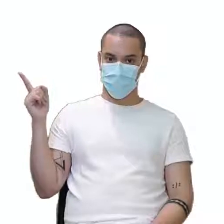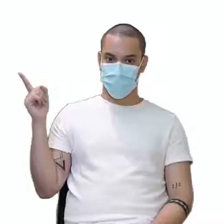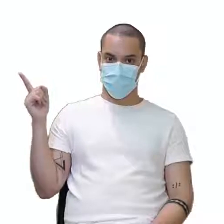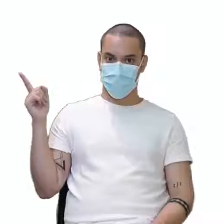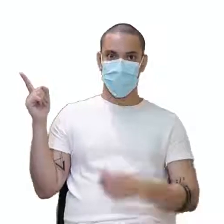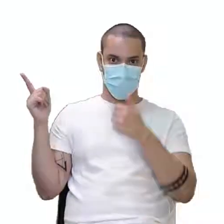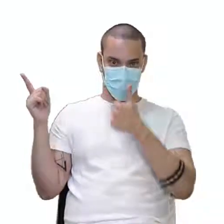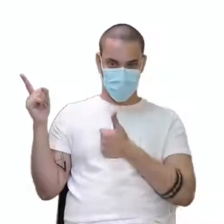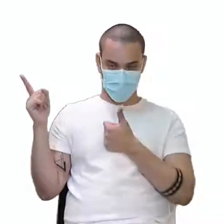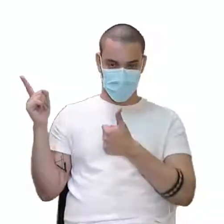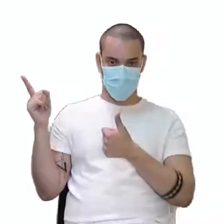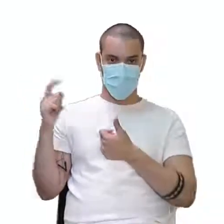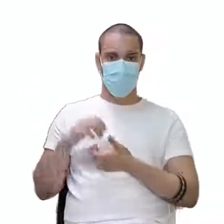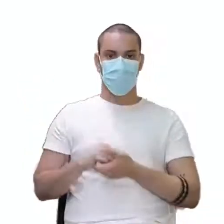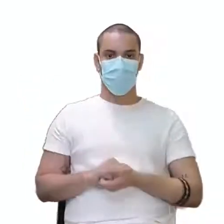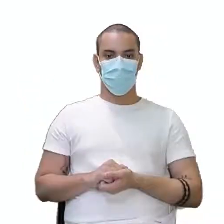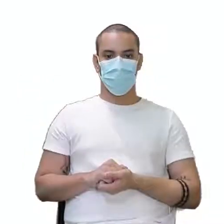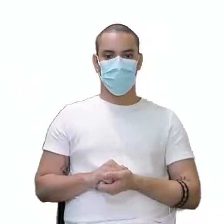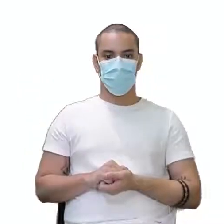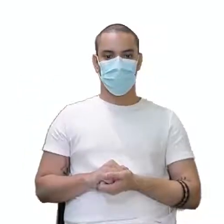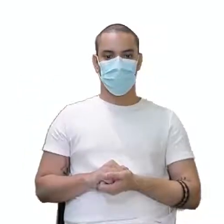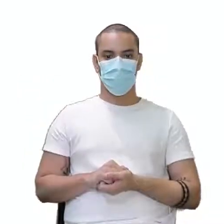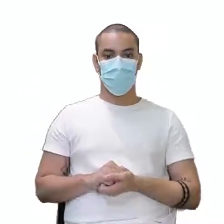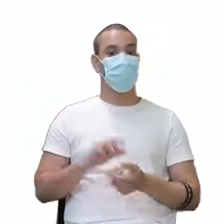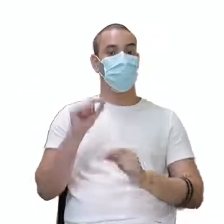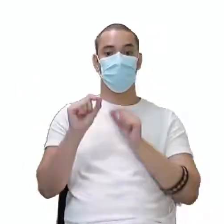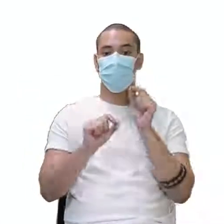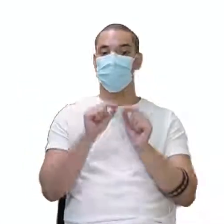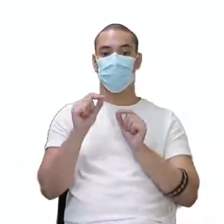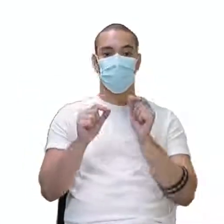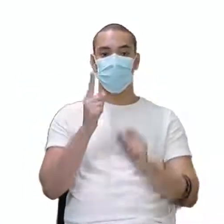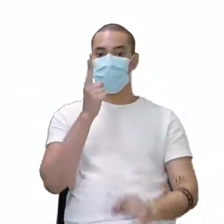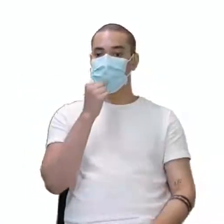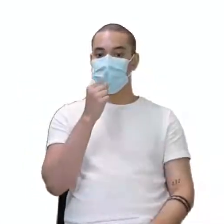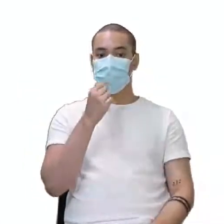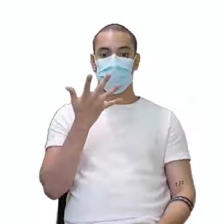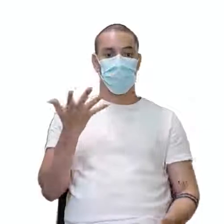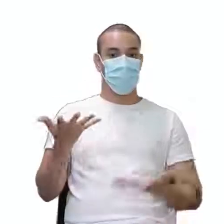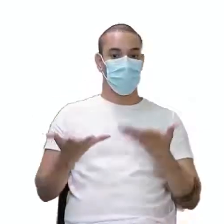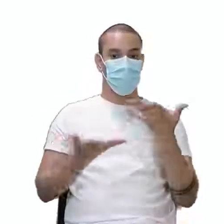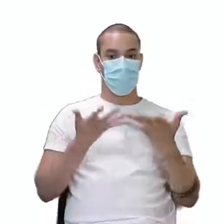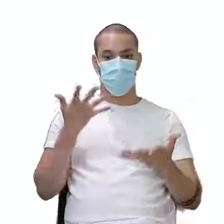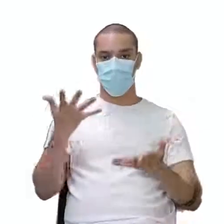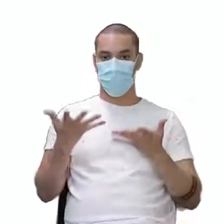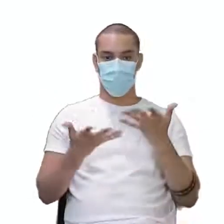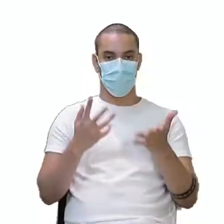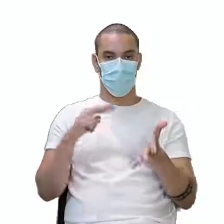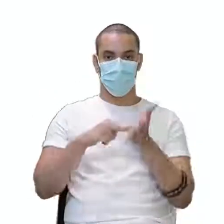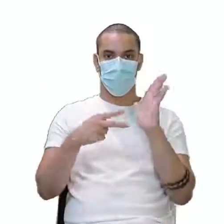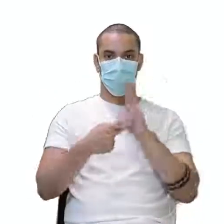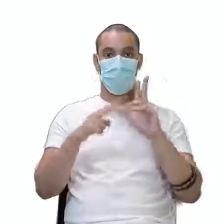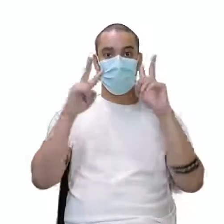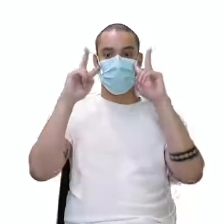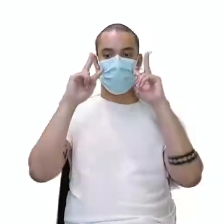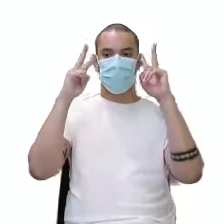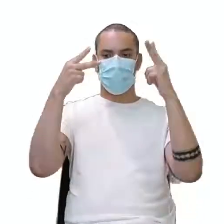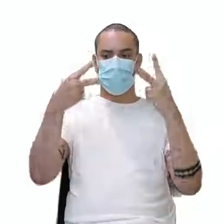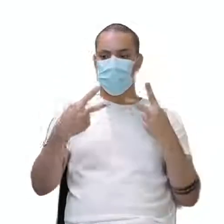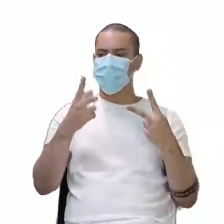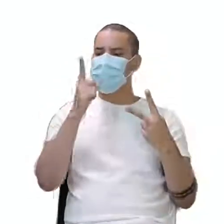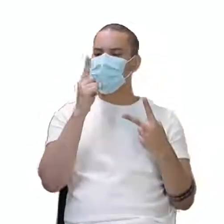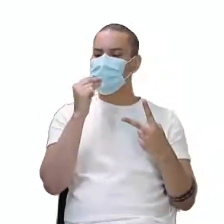Pronto. Beleza. O que é a água? A água, ela é reconhecida como